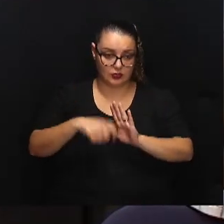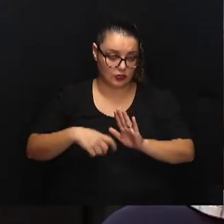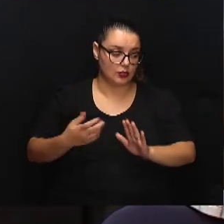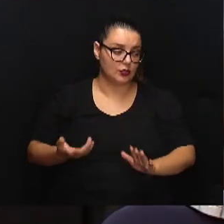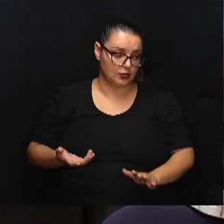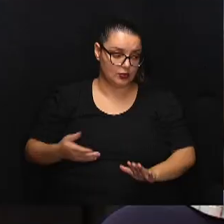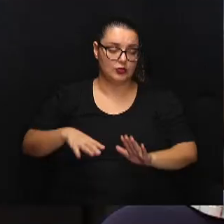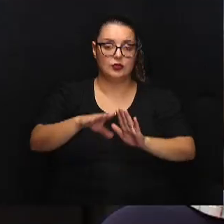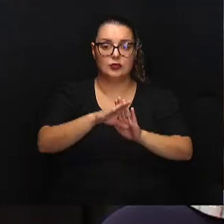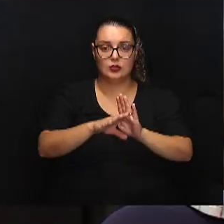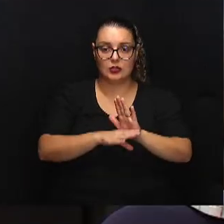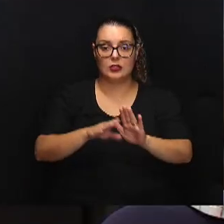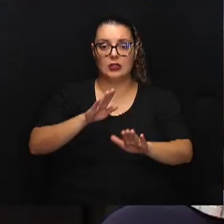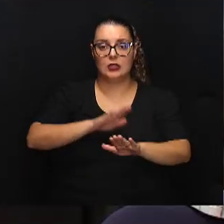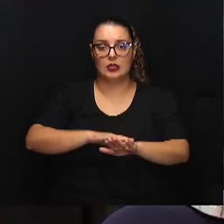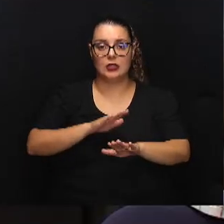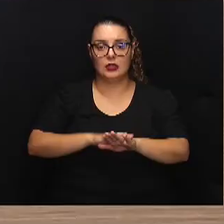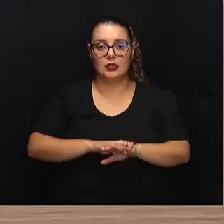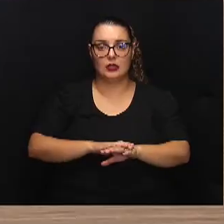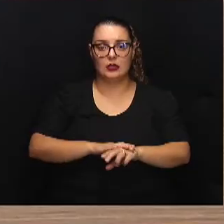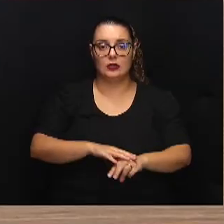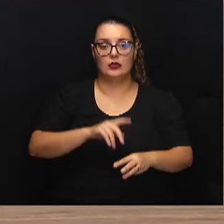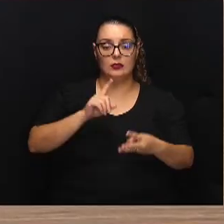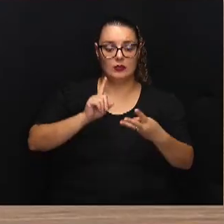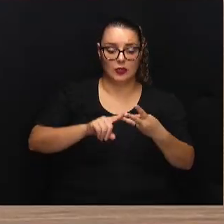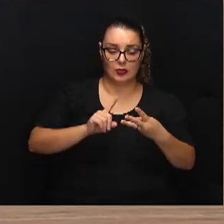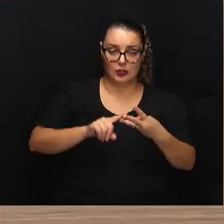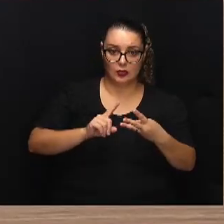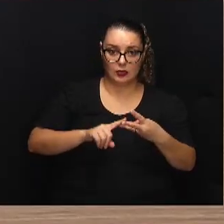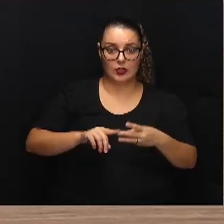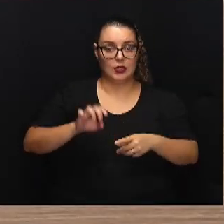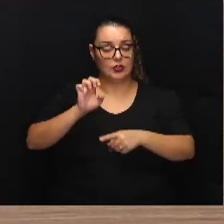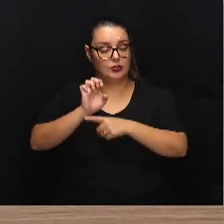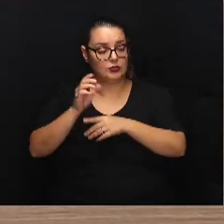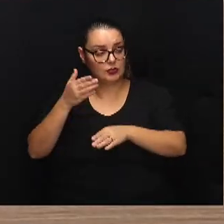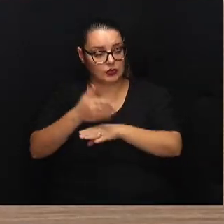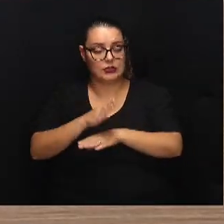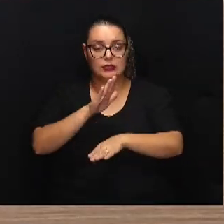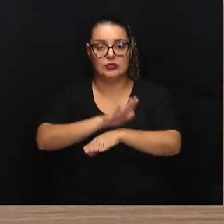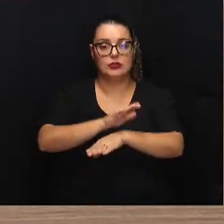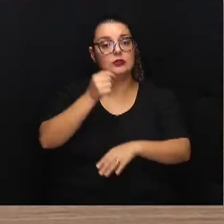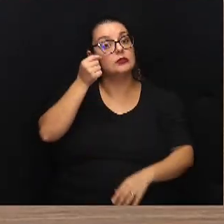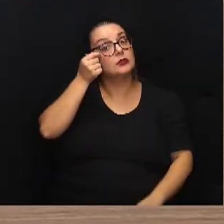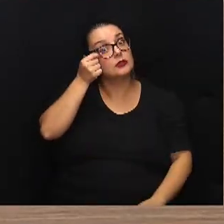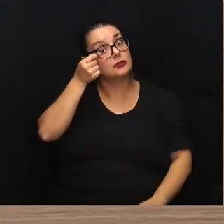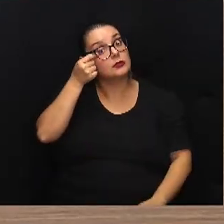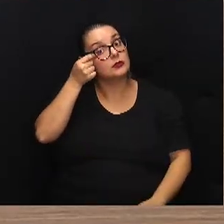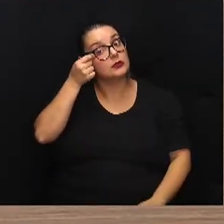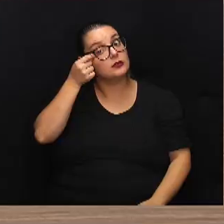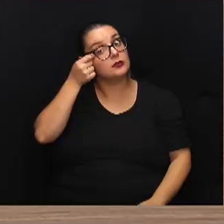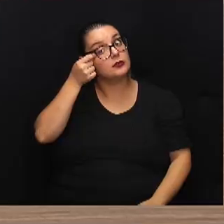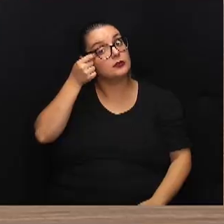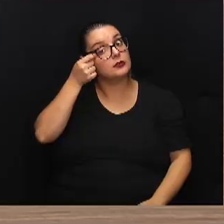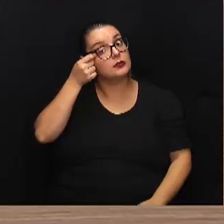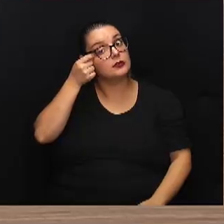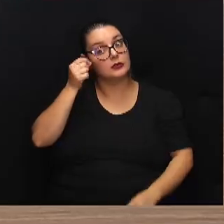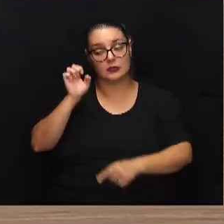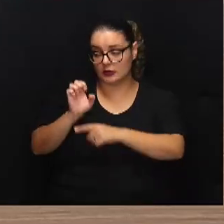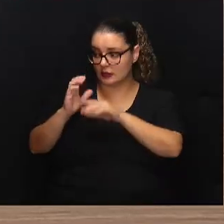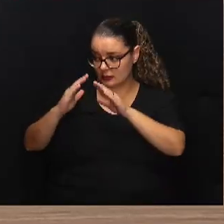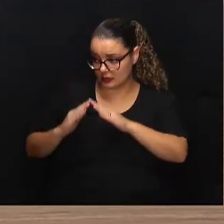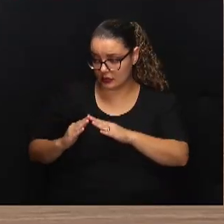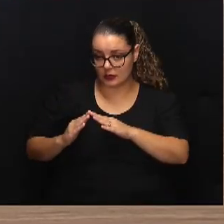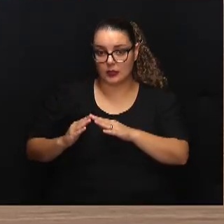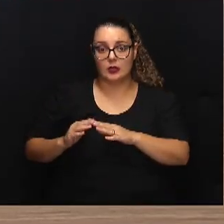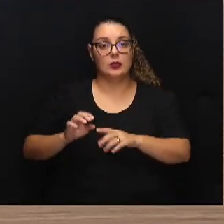do programa, das ações. Vai ter a participação do Estado, que vai ajudar nessa... O Estado entra com a habitação.